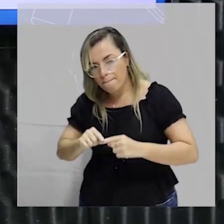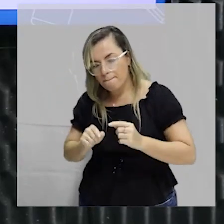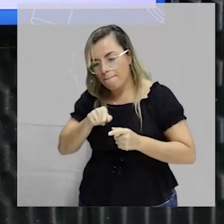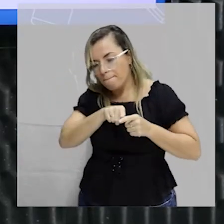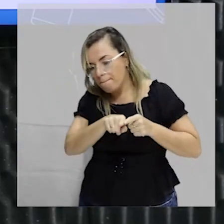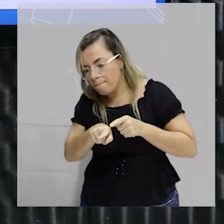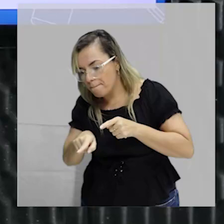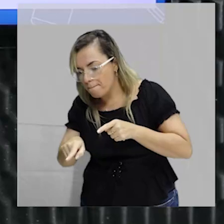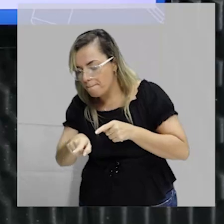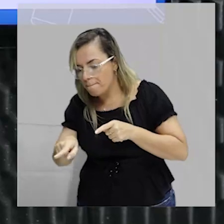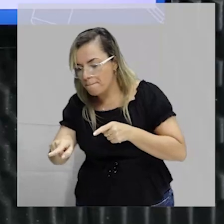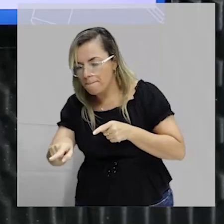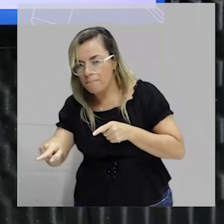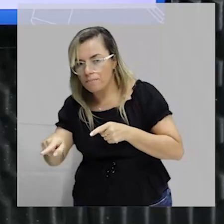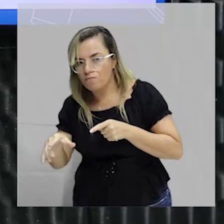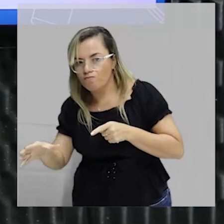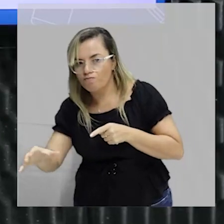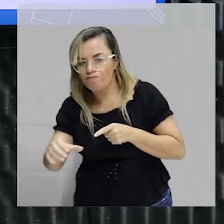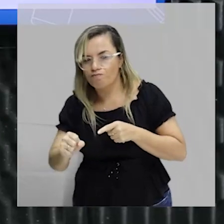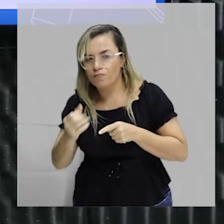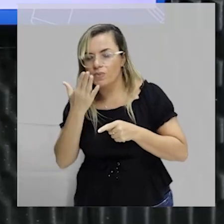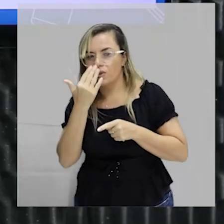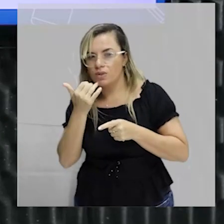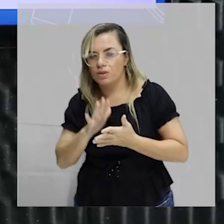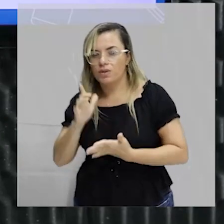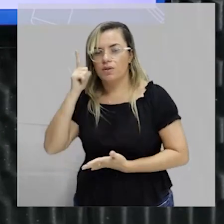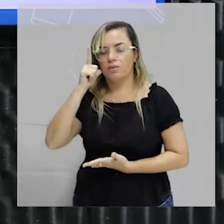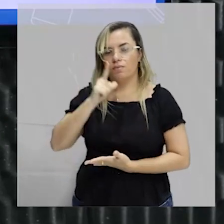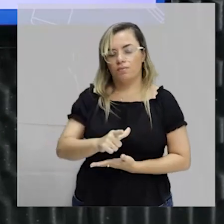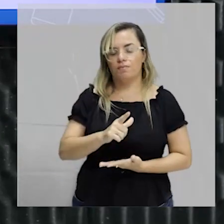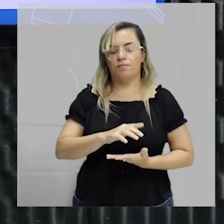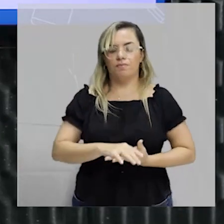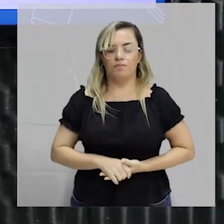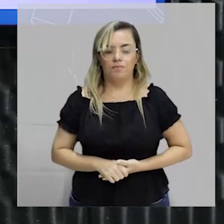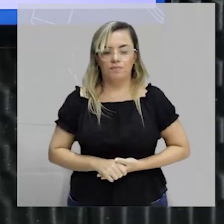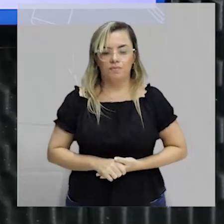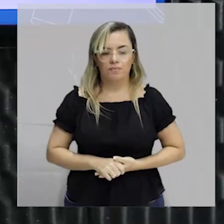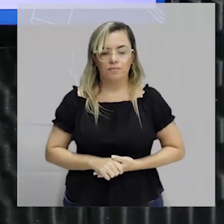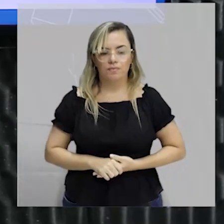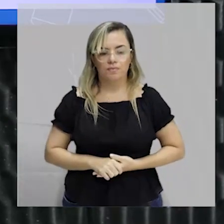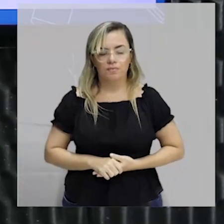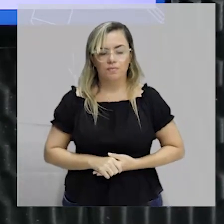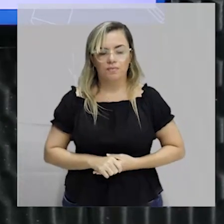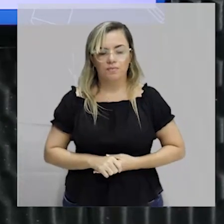fosse um instrumento. Ele utiliza para pegar formigas e assim ele conseguir alimento, tá?